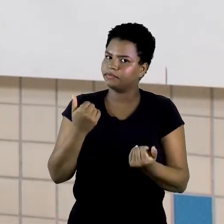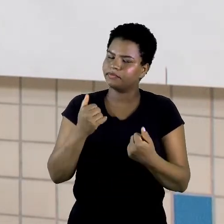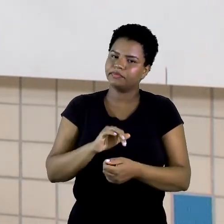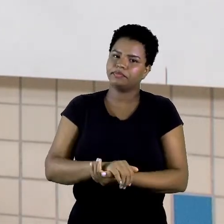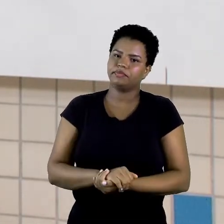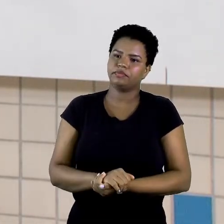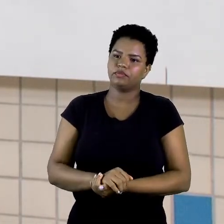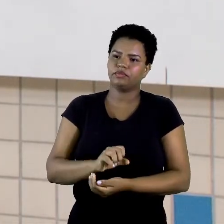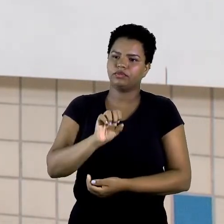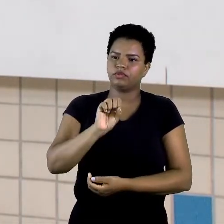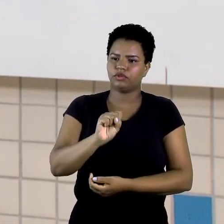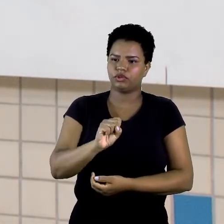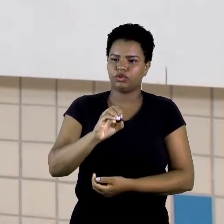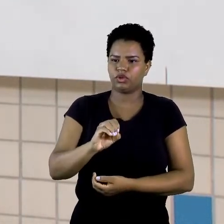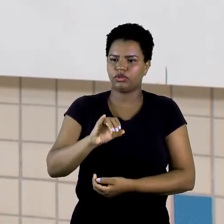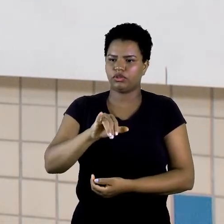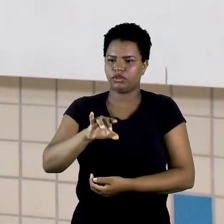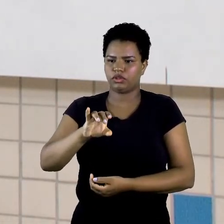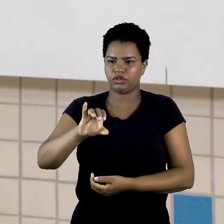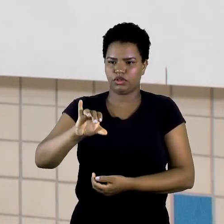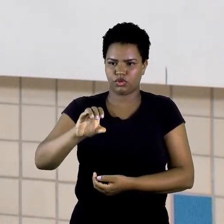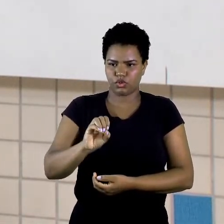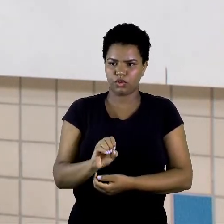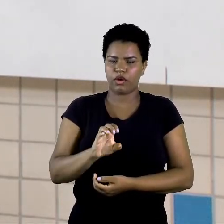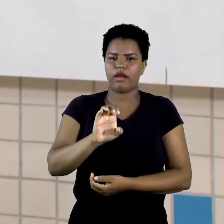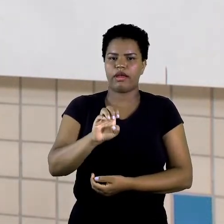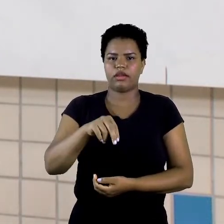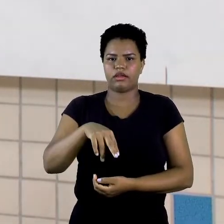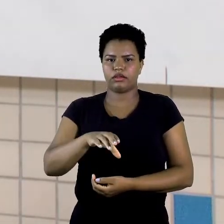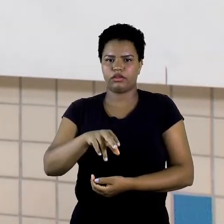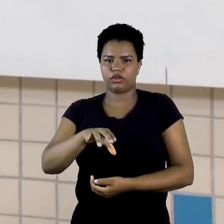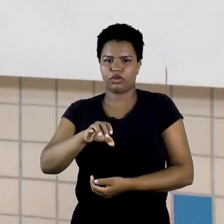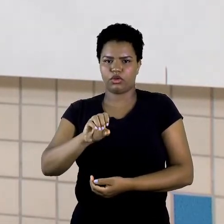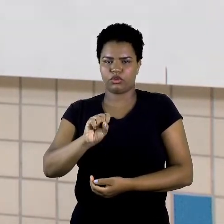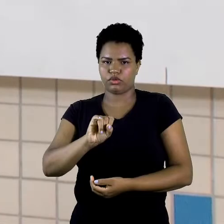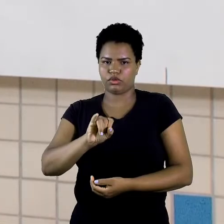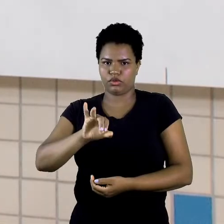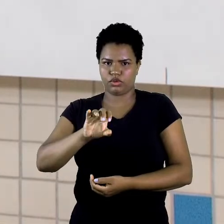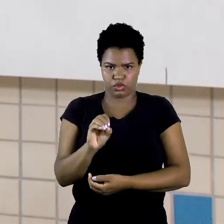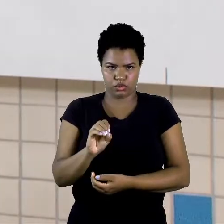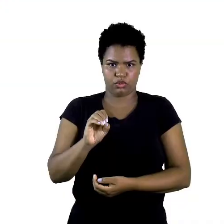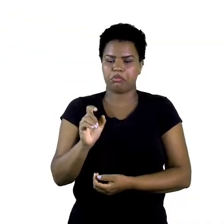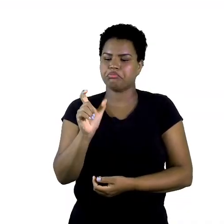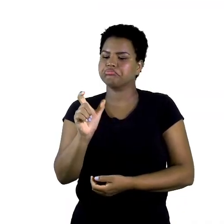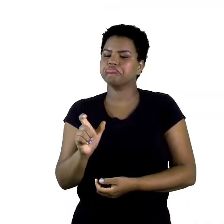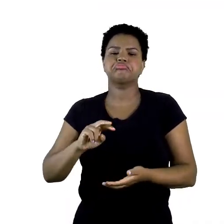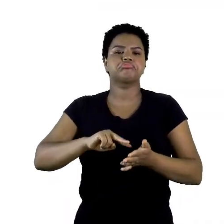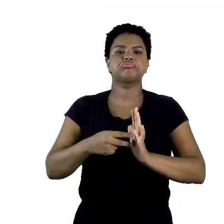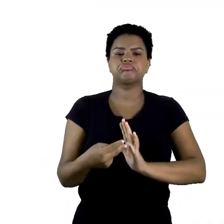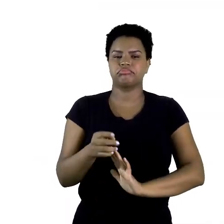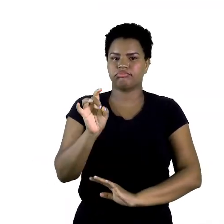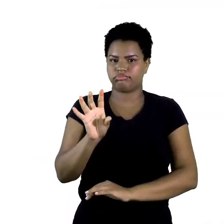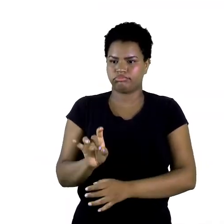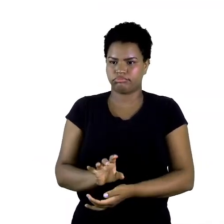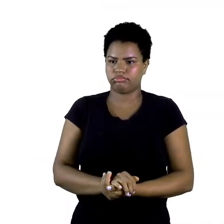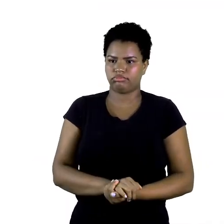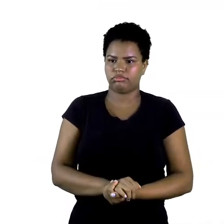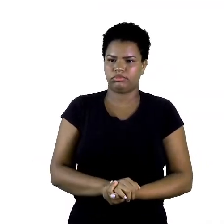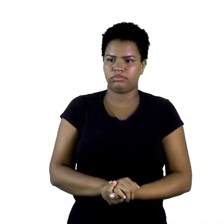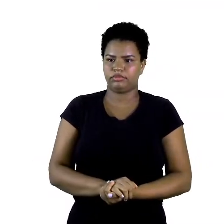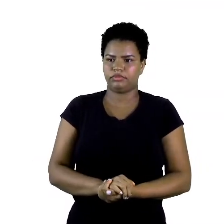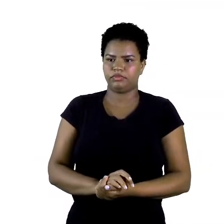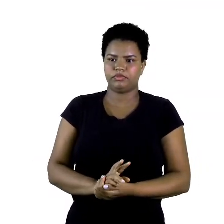é o solstício e o equinócio. Vamos ver o que significa cada uma dessas palavras. Por conta do ângulo